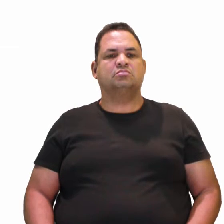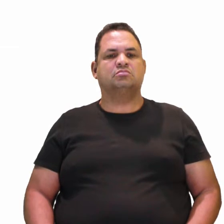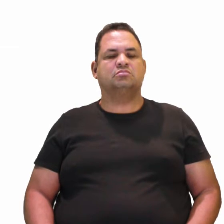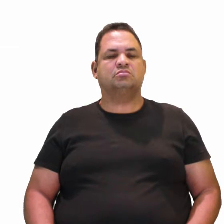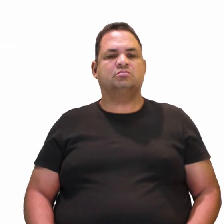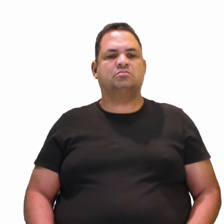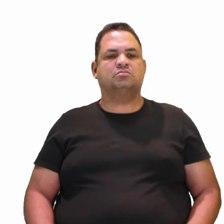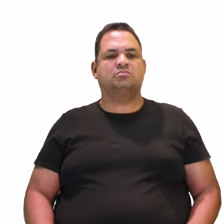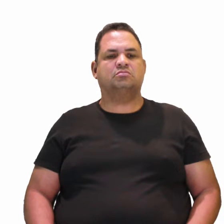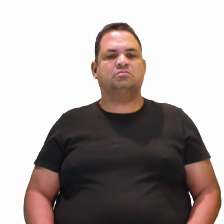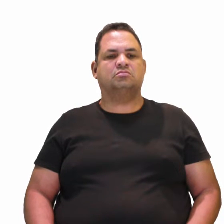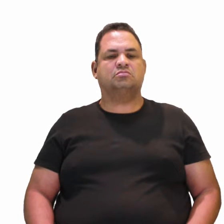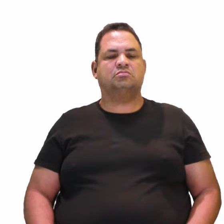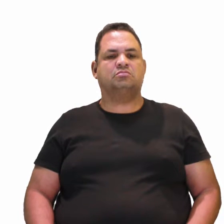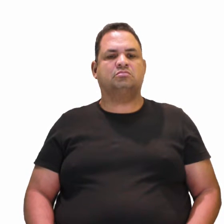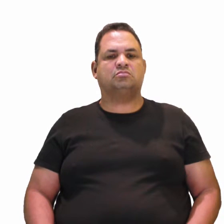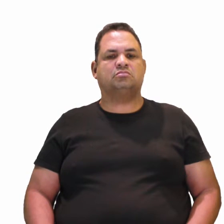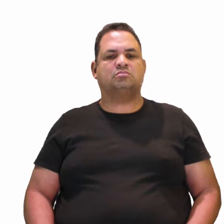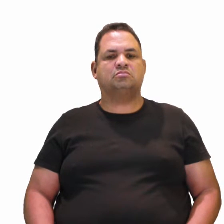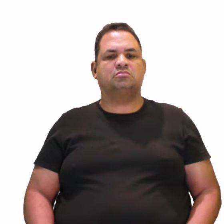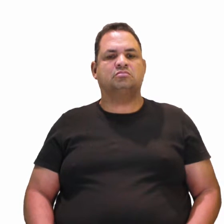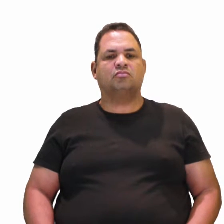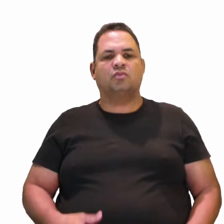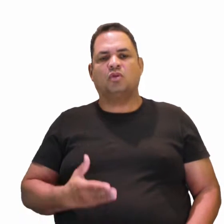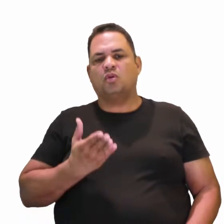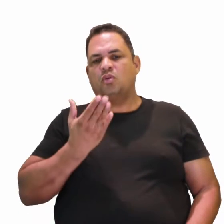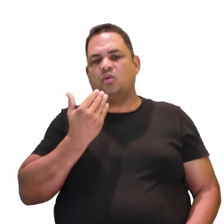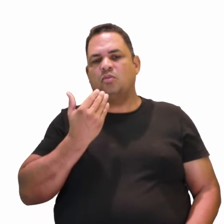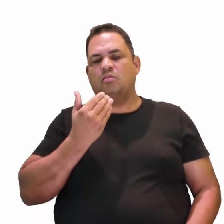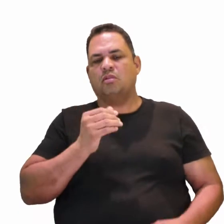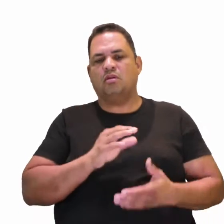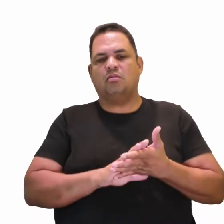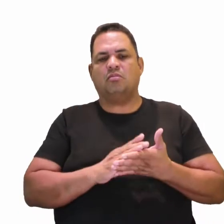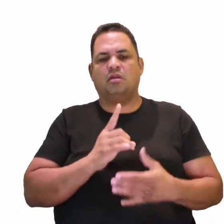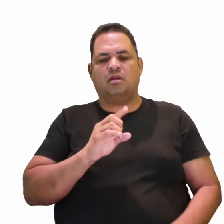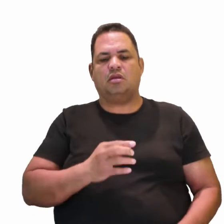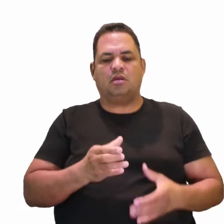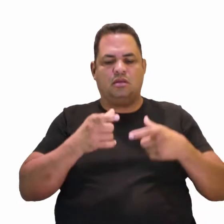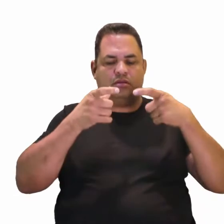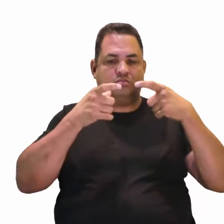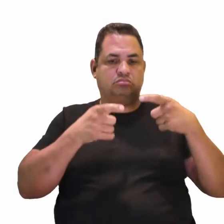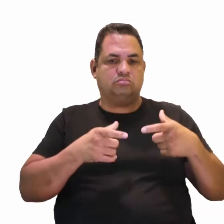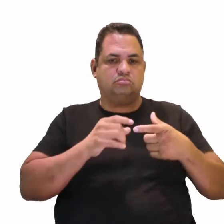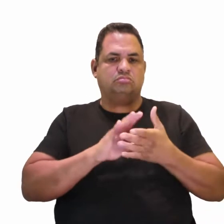não é saudável. Começa por aí. Então, comer bem em restaurantes de fast food?